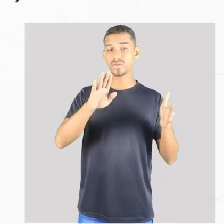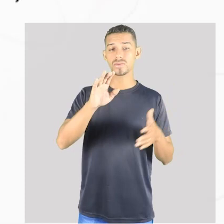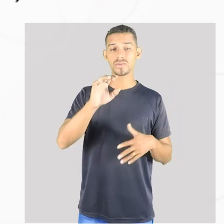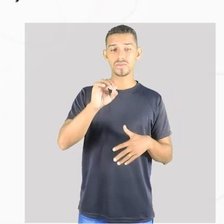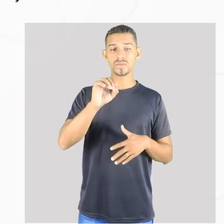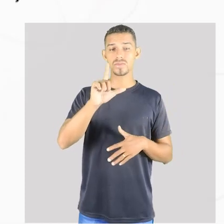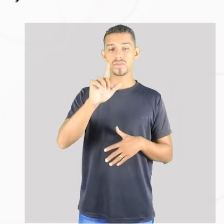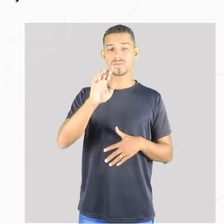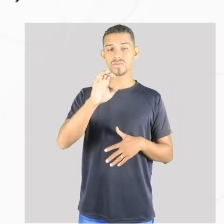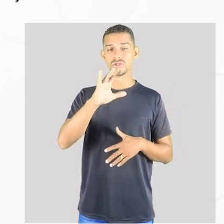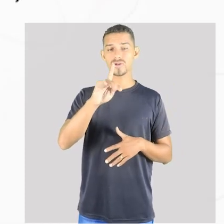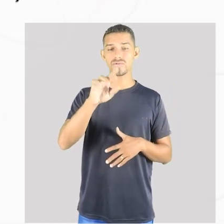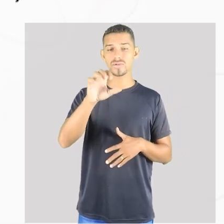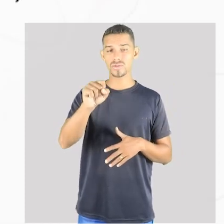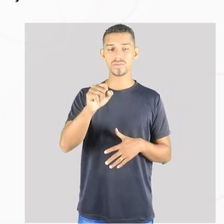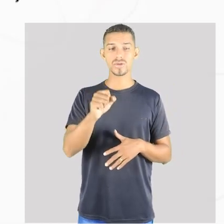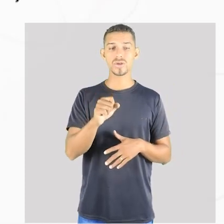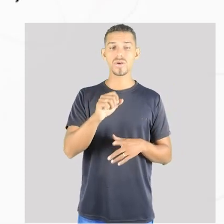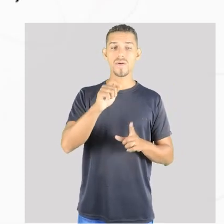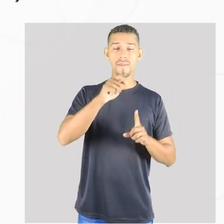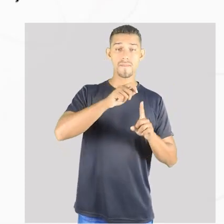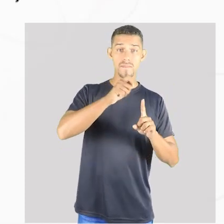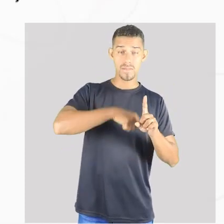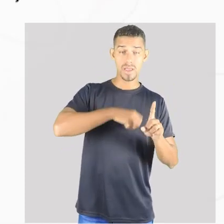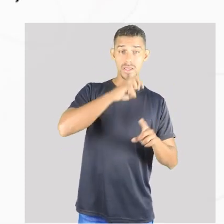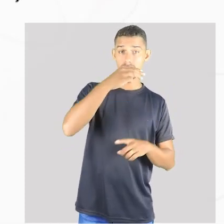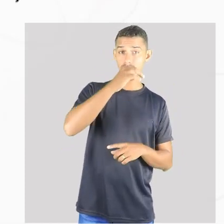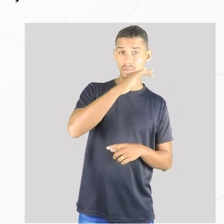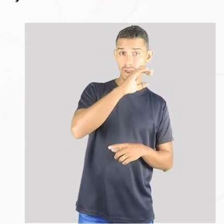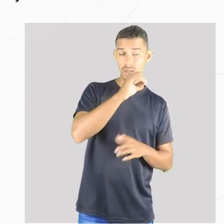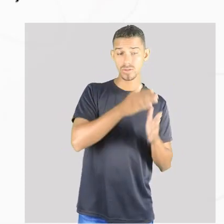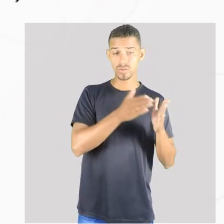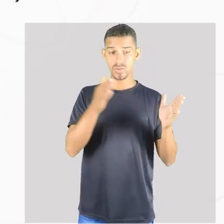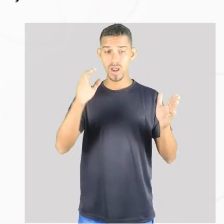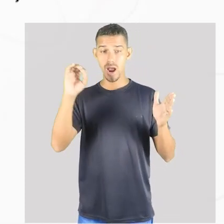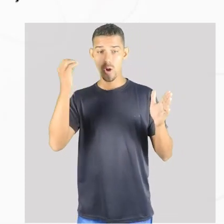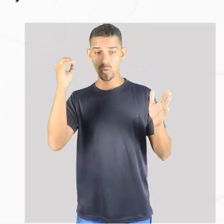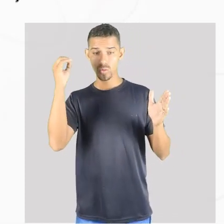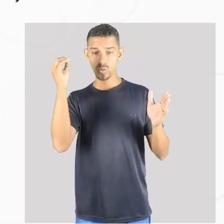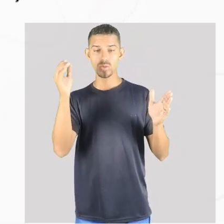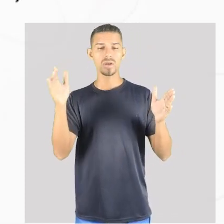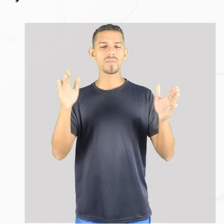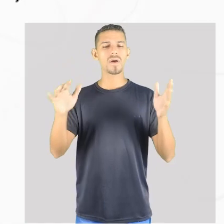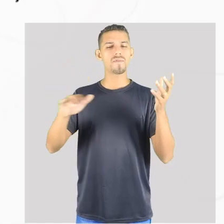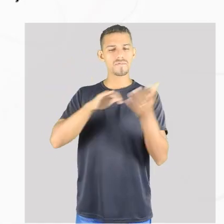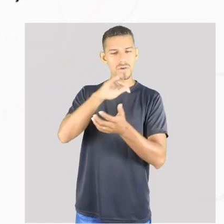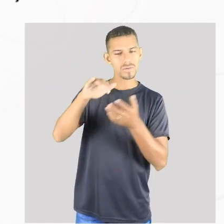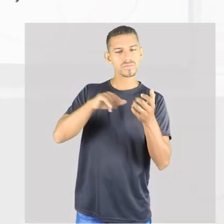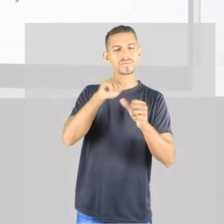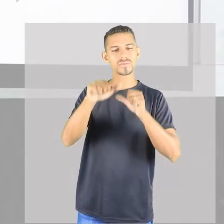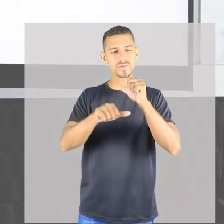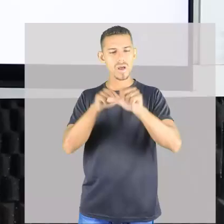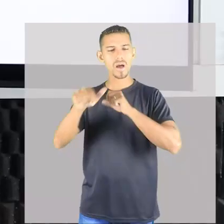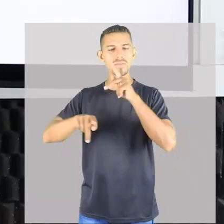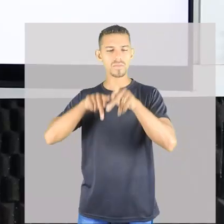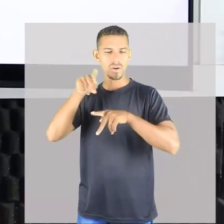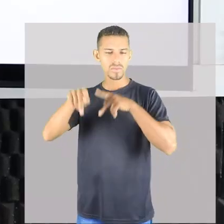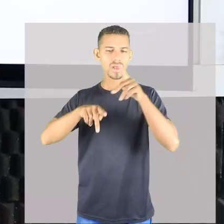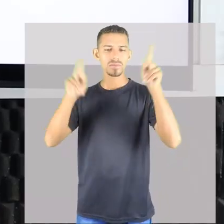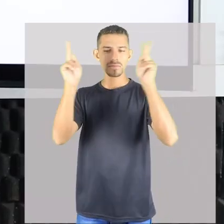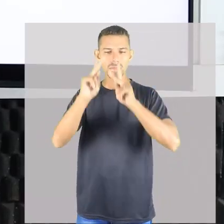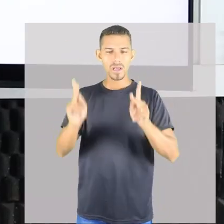outubro de 1917. Março a outubro, várias mobilizações populares pela paz e por reformas políticas e econômicas na